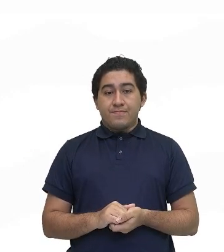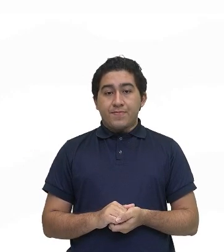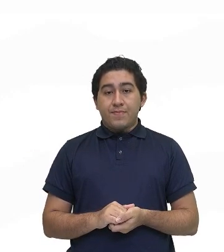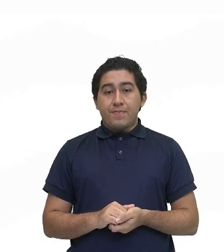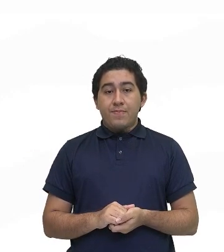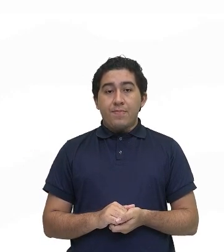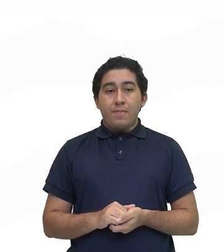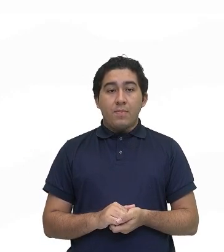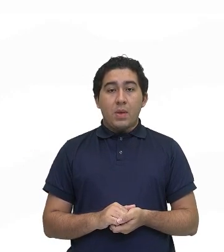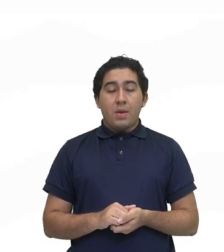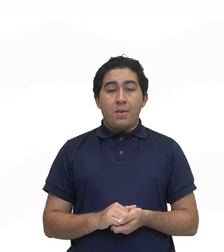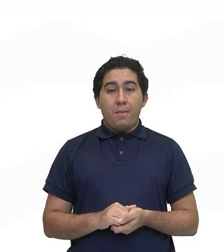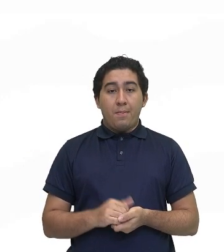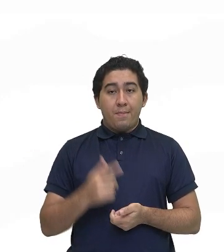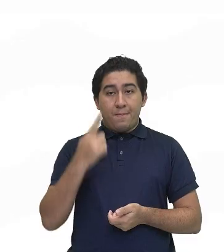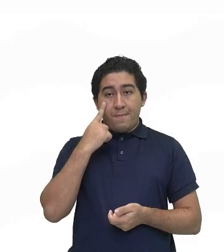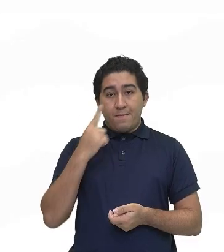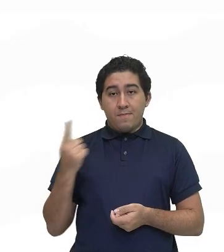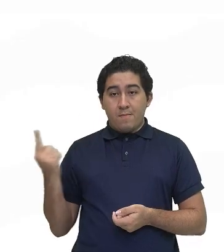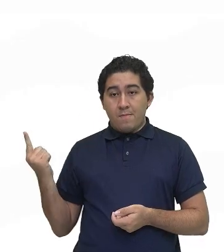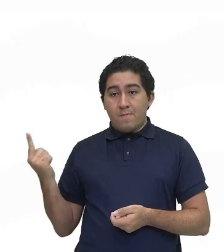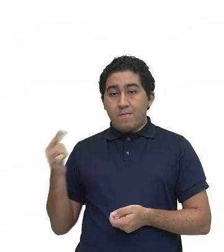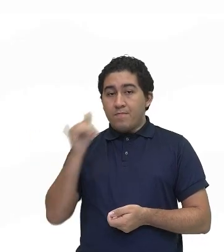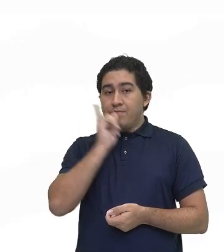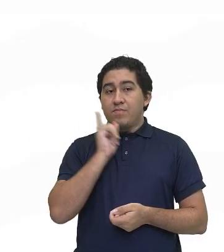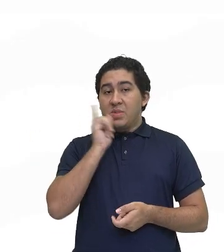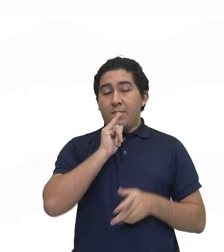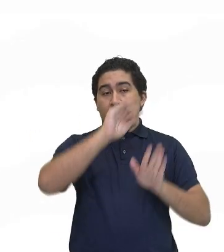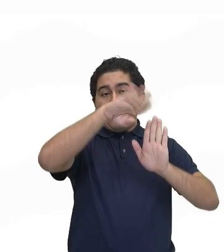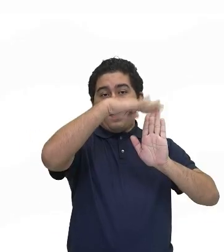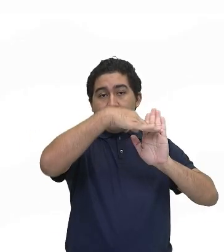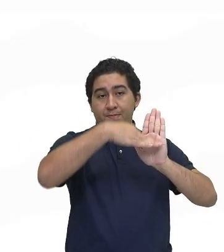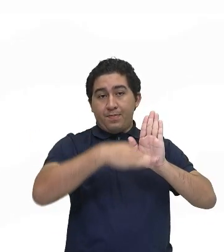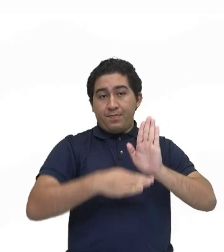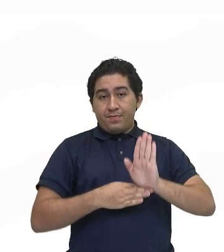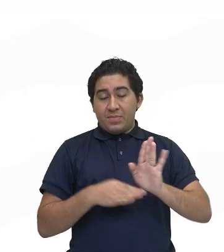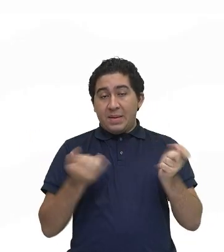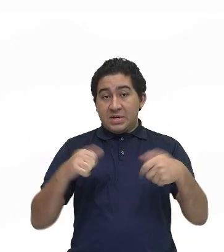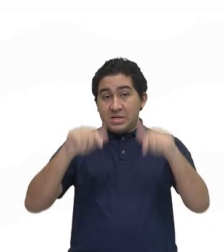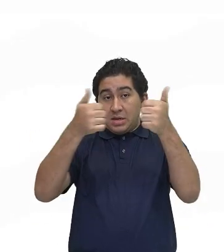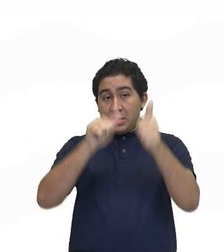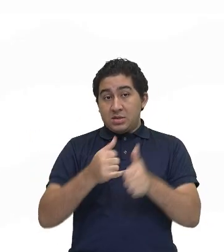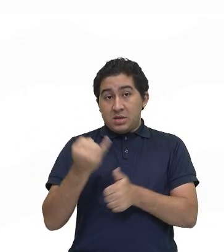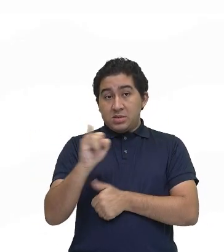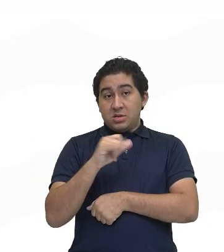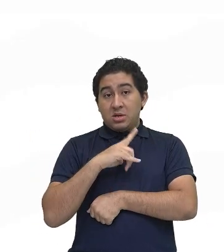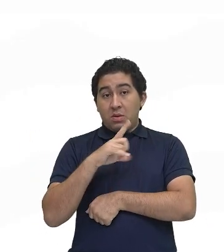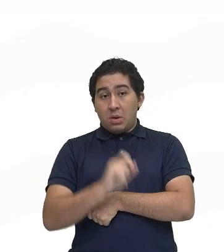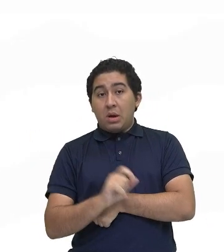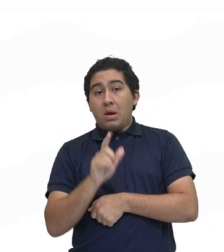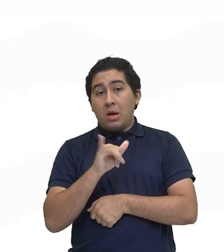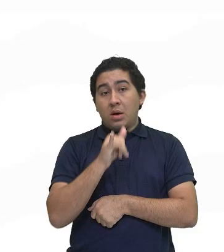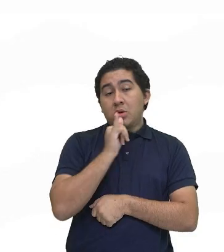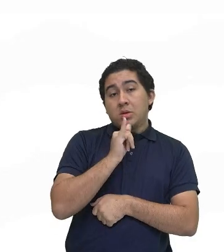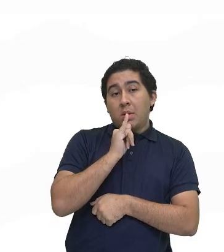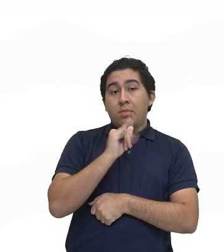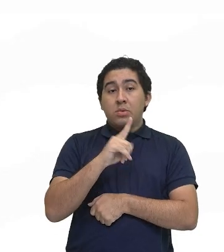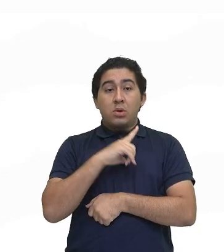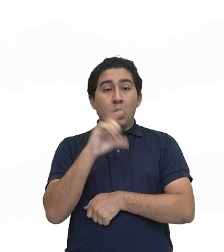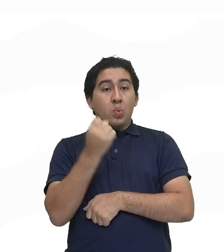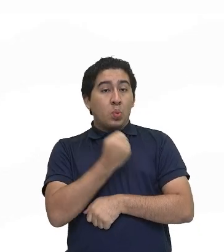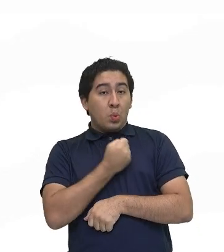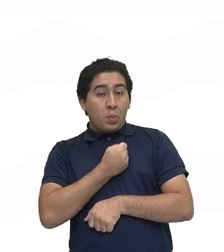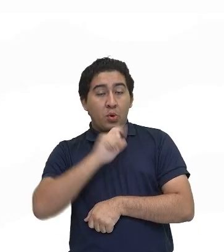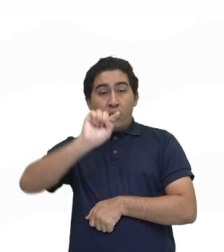aqui, trago para vocês alguns exemplos e eu tenho que analisar se eu estou em uma casa decimal,